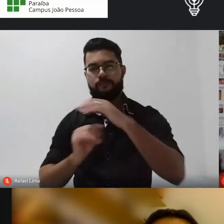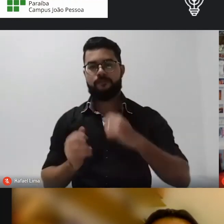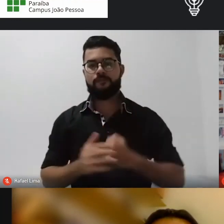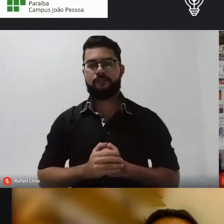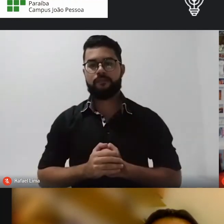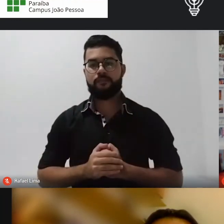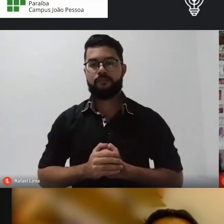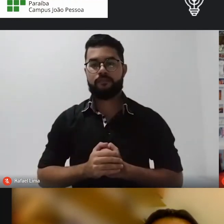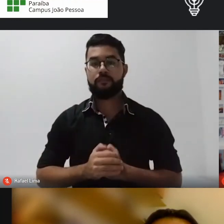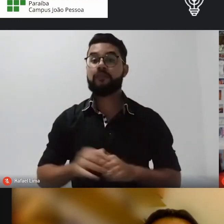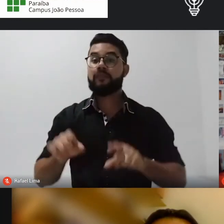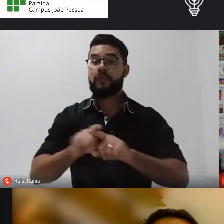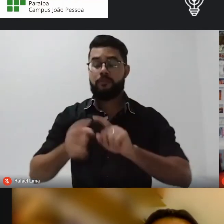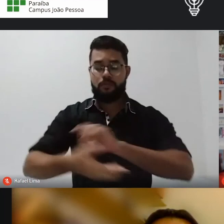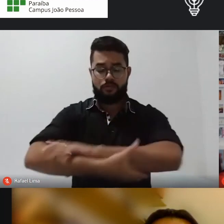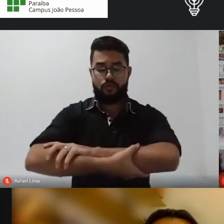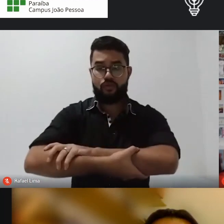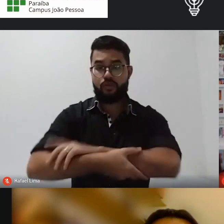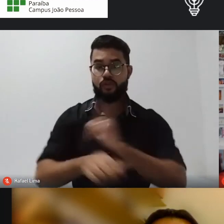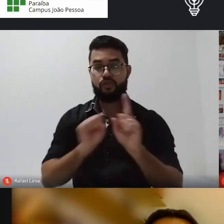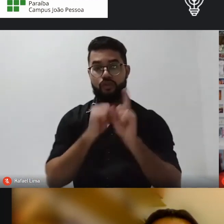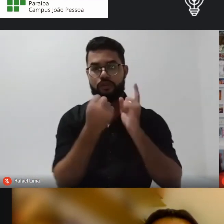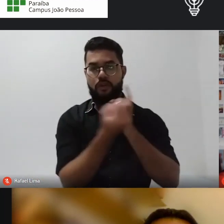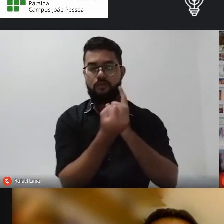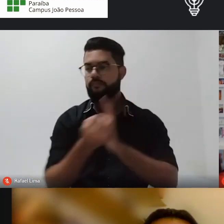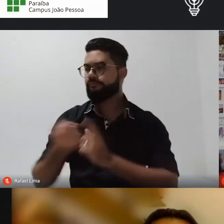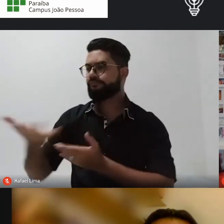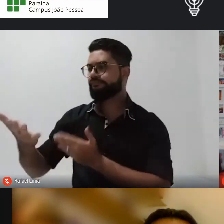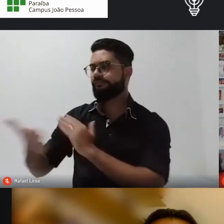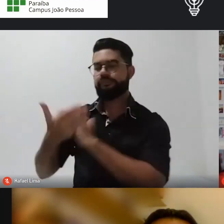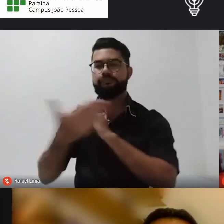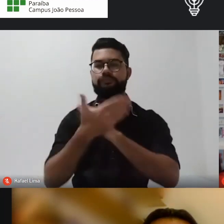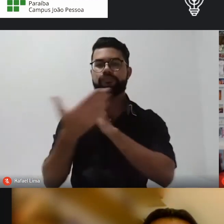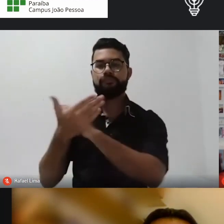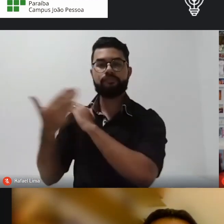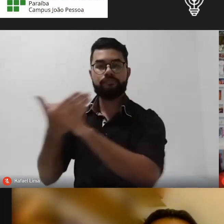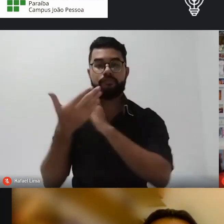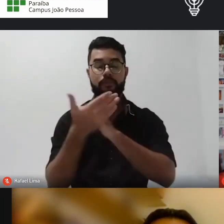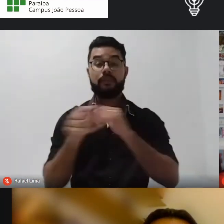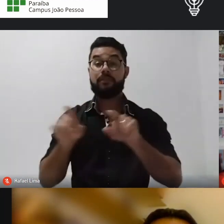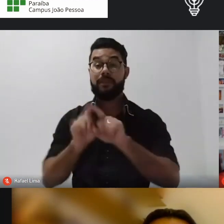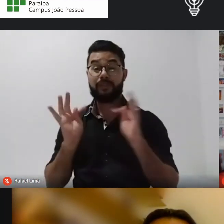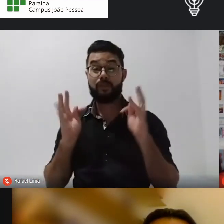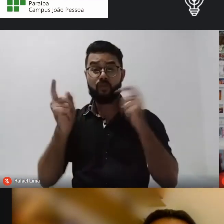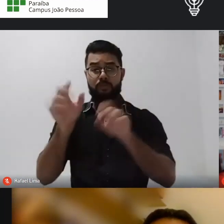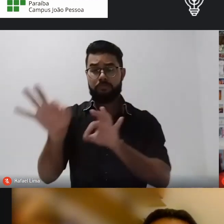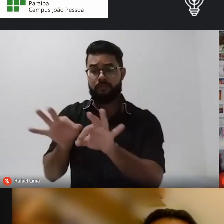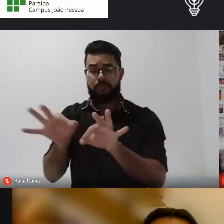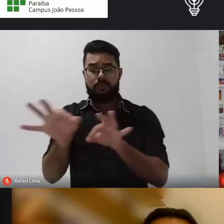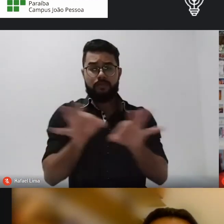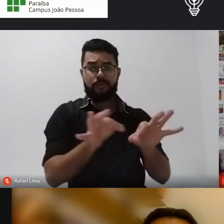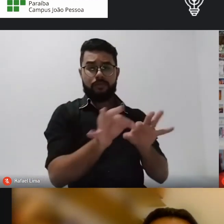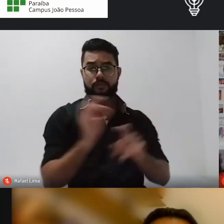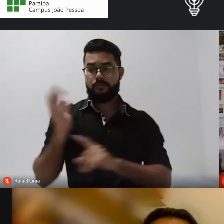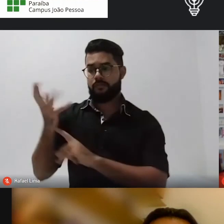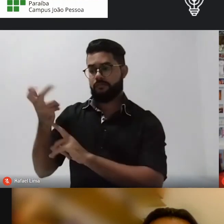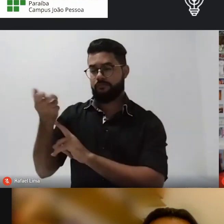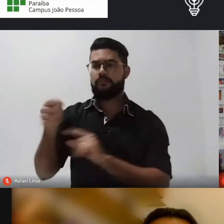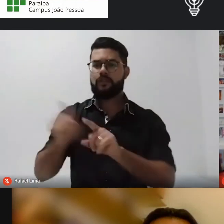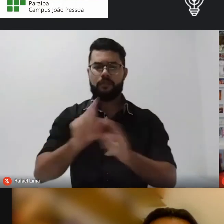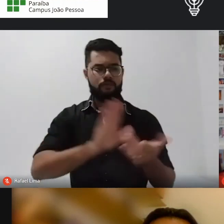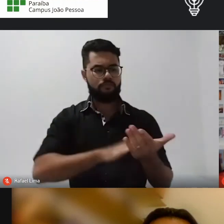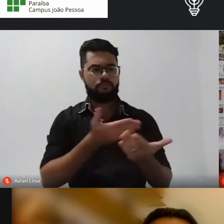Aos parceiros sociais que contribuíram conosco e todos os organizadores desse evento. Aos intérpretes, à produção